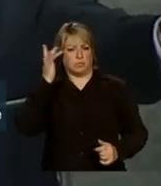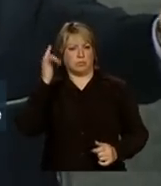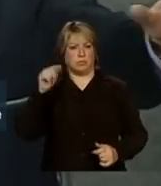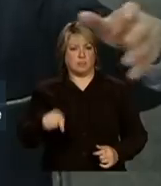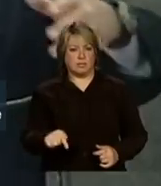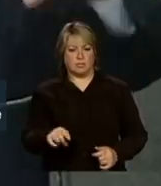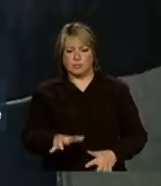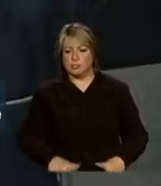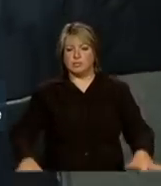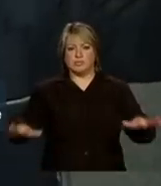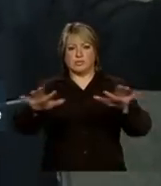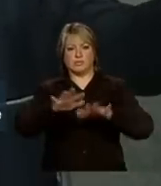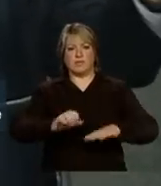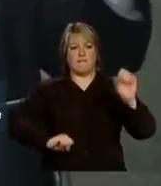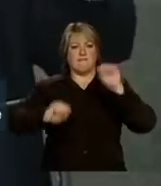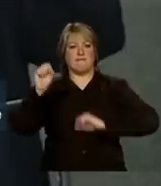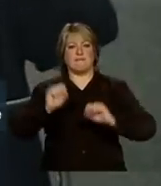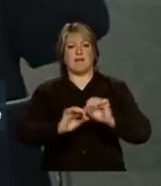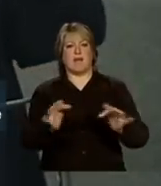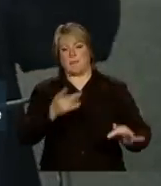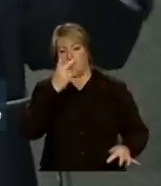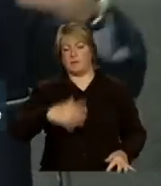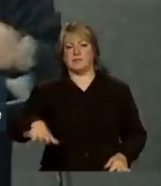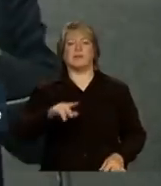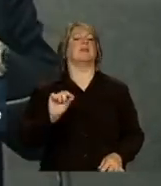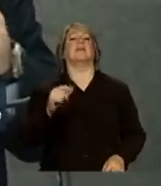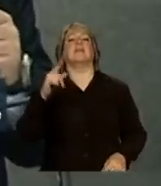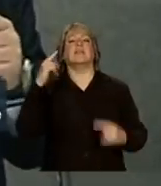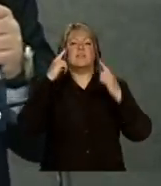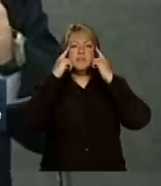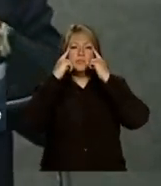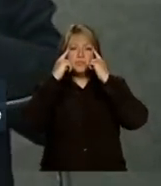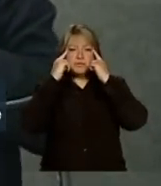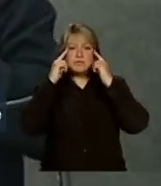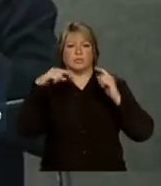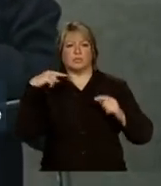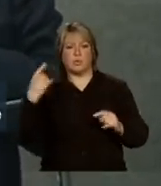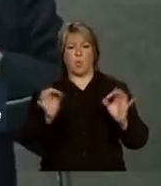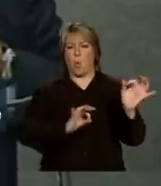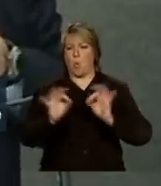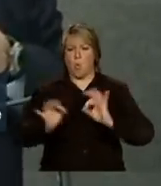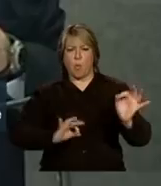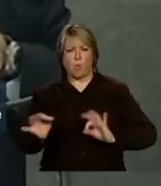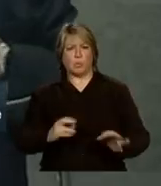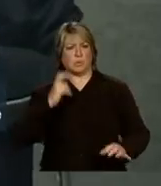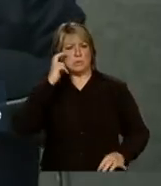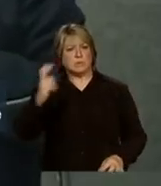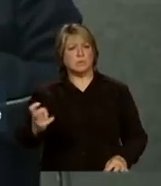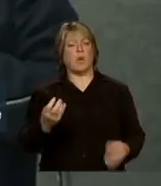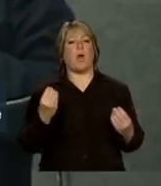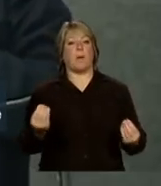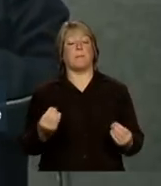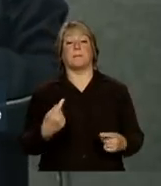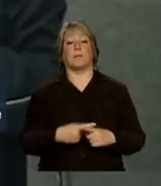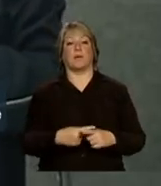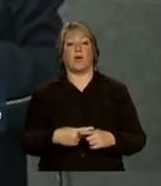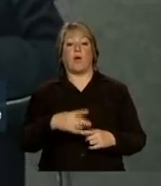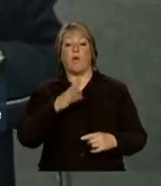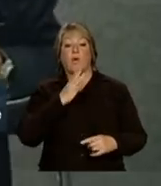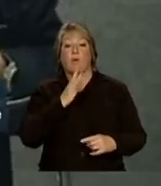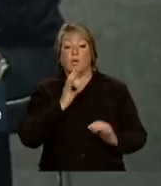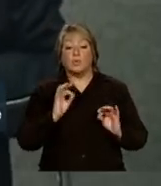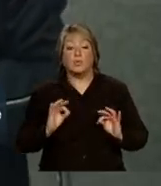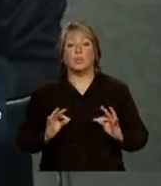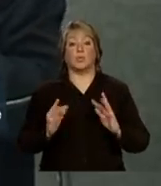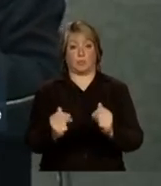fábrica diz que que esses japoneses tanto tomam nota e organizem etc é é para dominar o processo eu